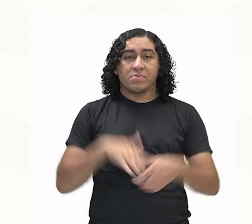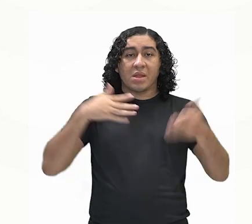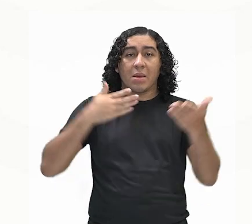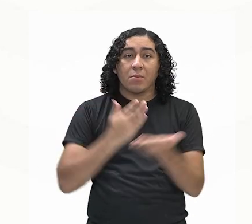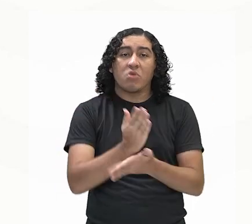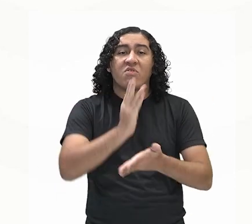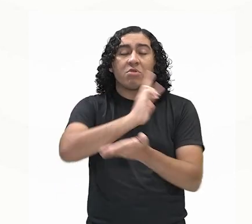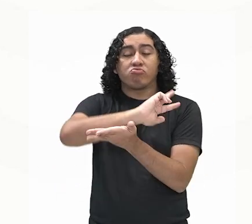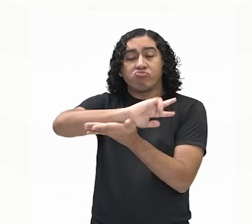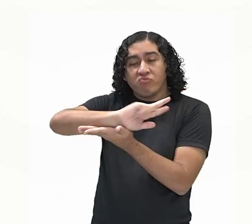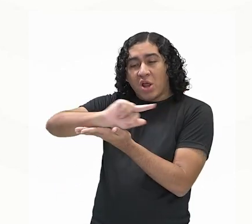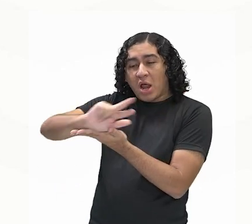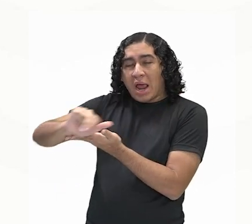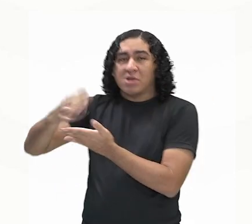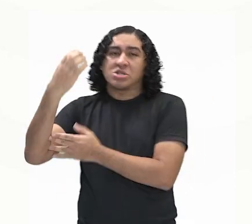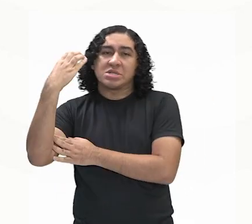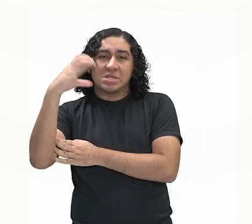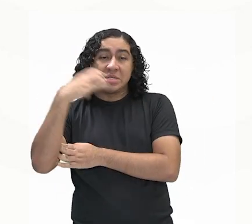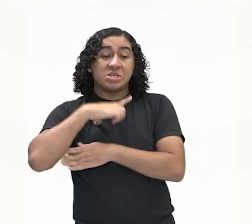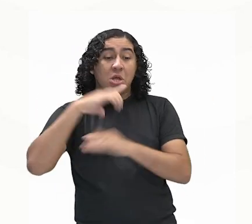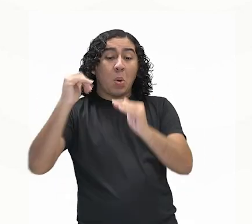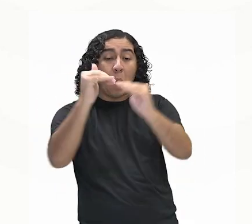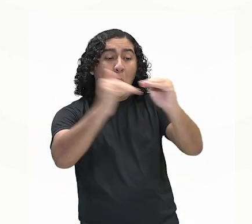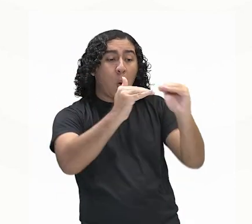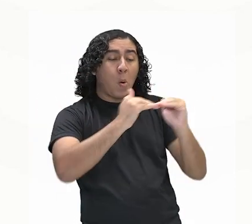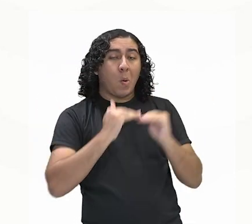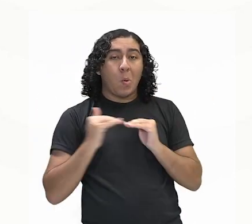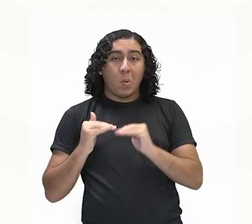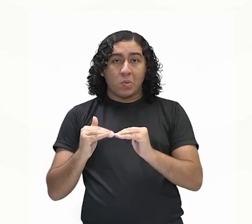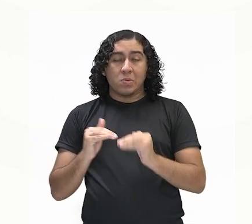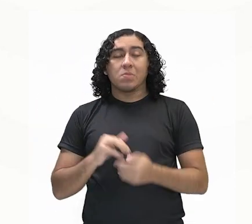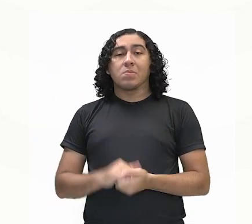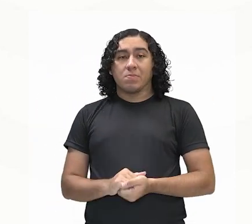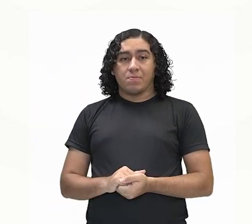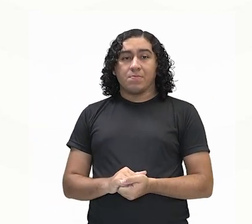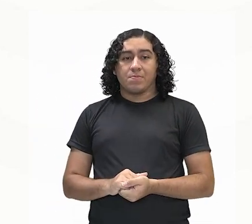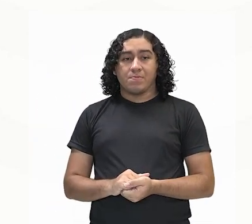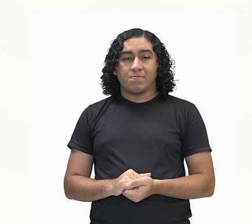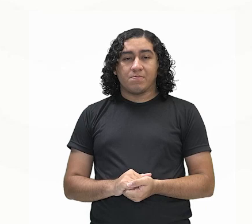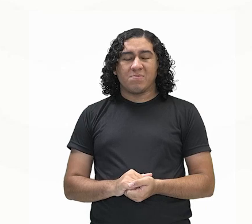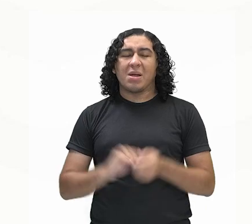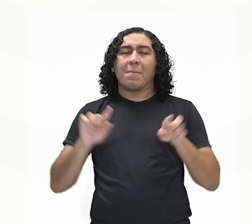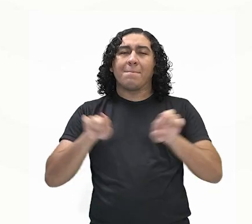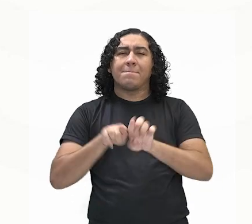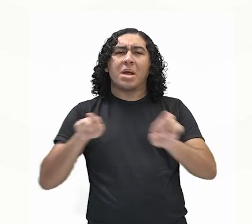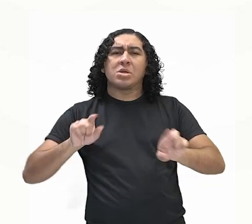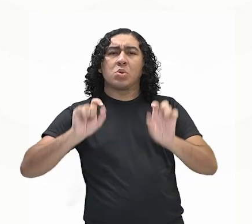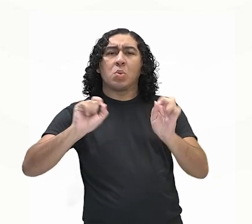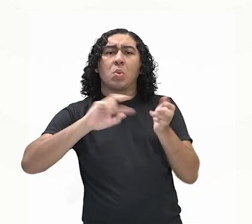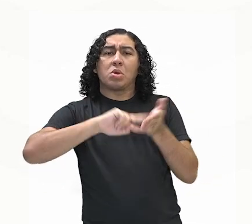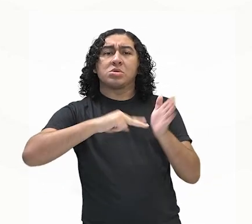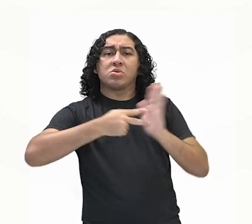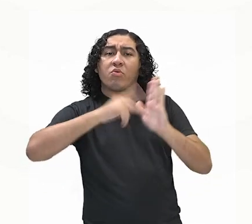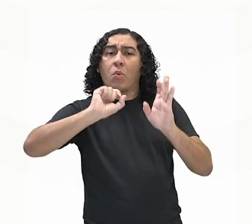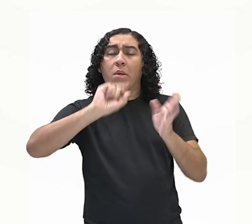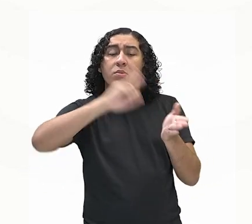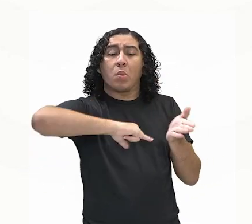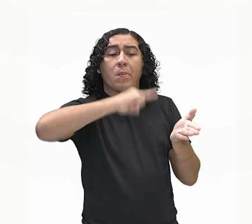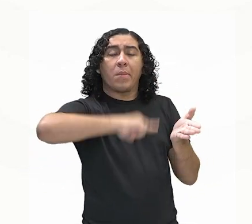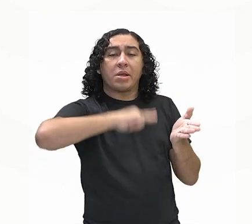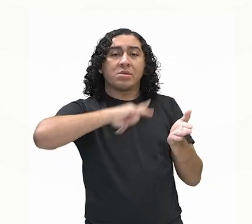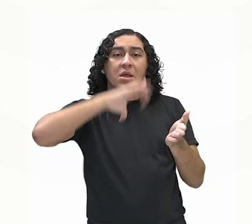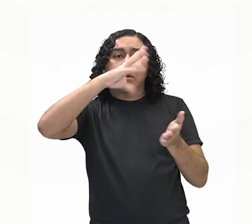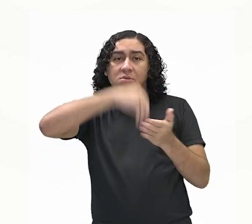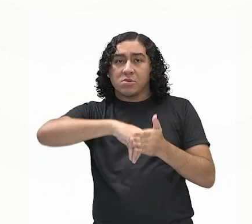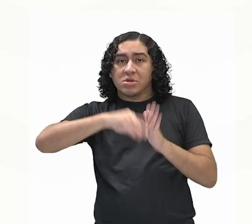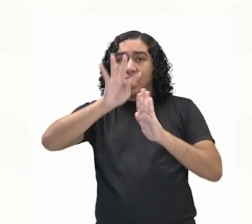diversos cientistas de vários países do mundo, tá? E o que dizia esse relatório, professor? Dizia o seguinte,